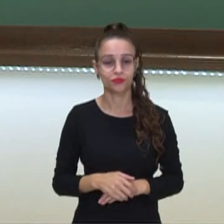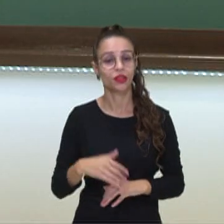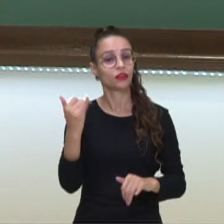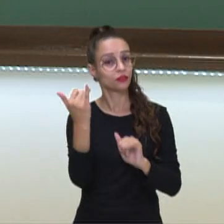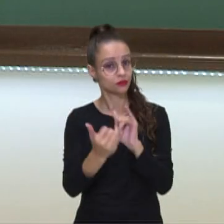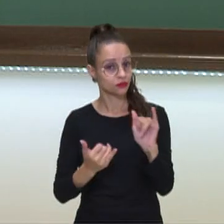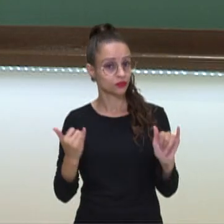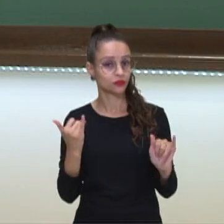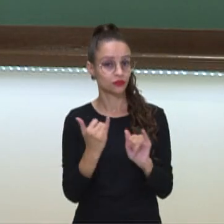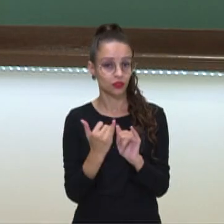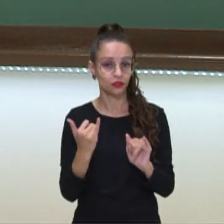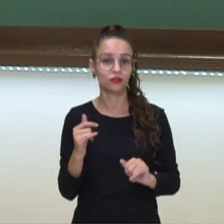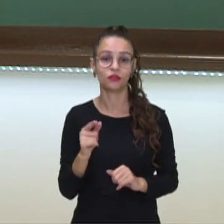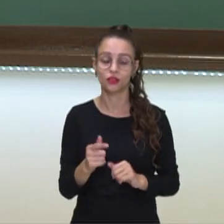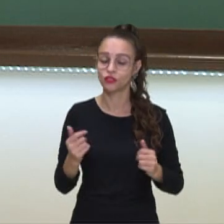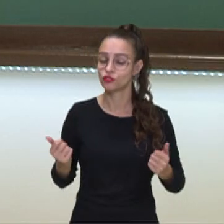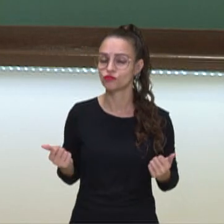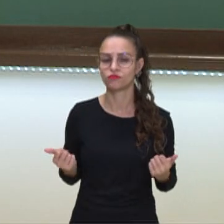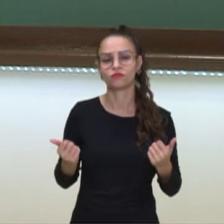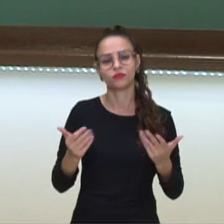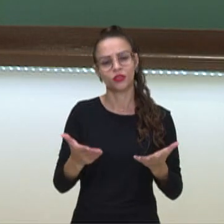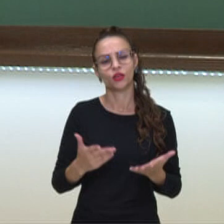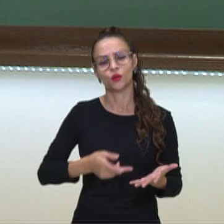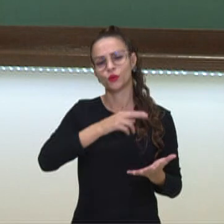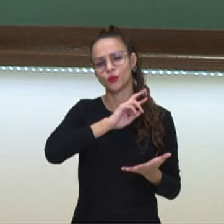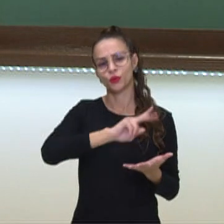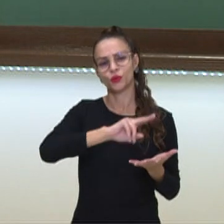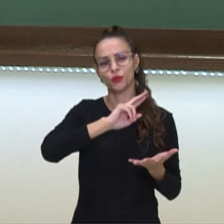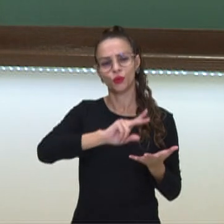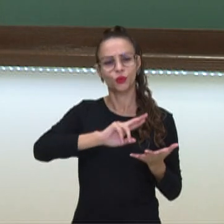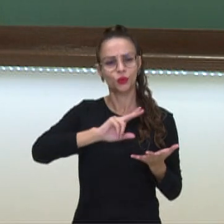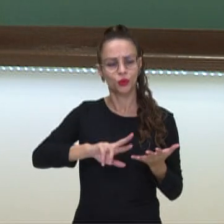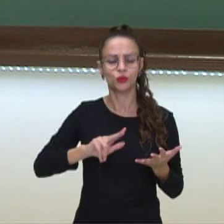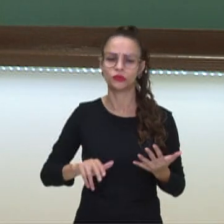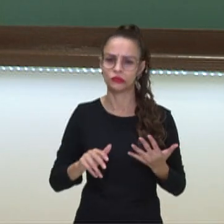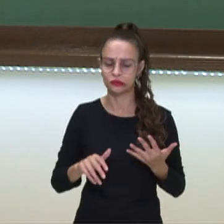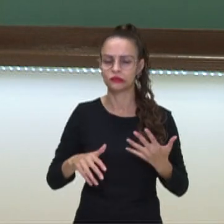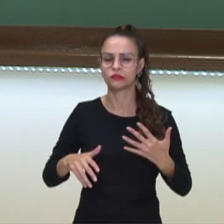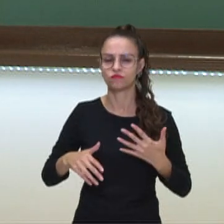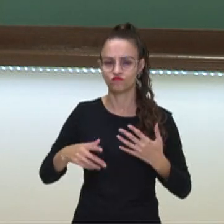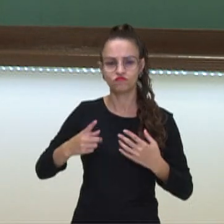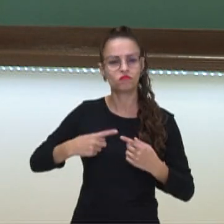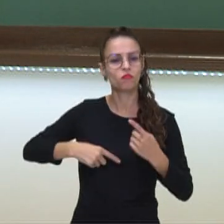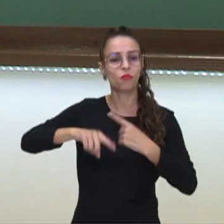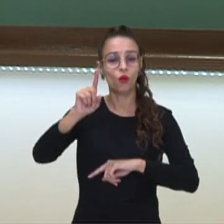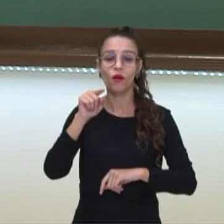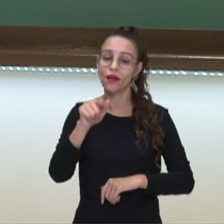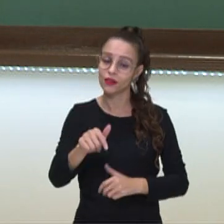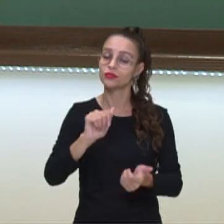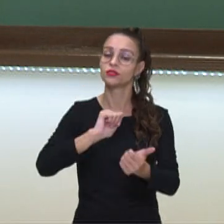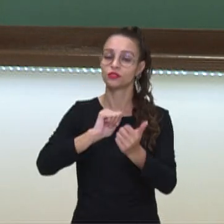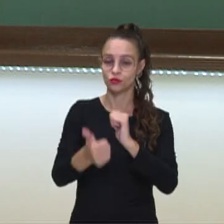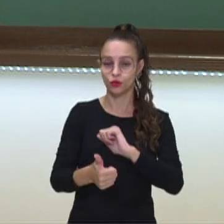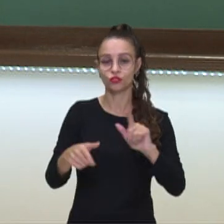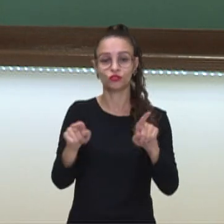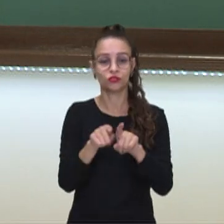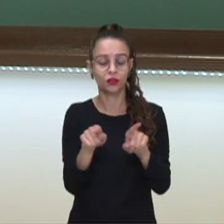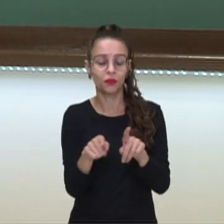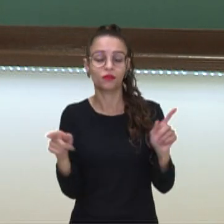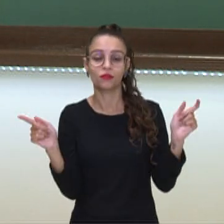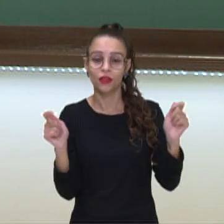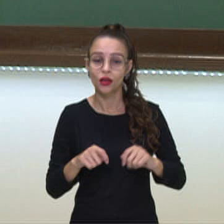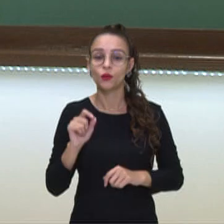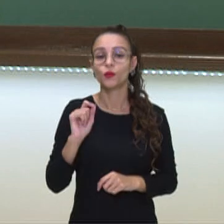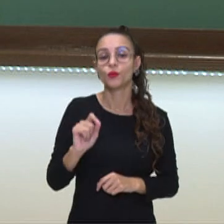internet, ela trouxe inúmeras revoluções e dentro do esporte ela possibilita essas